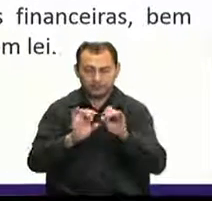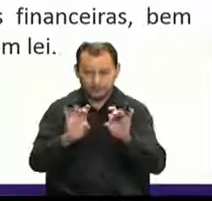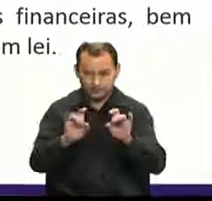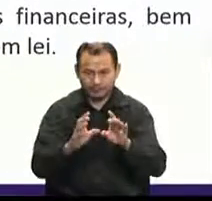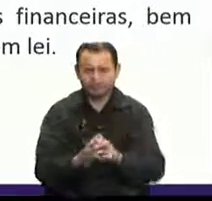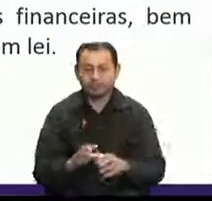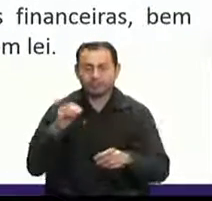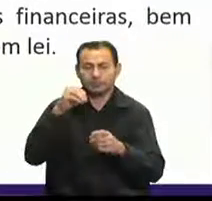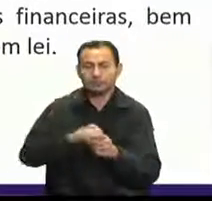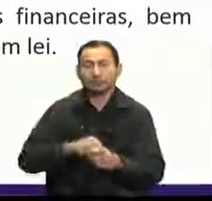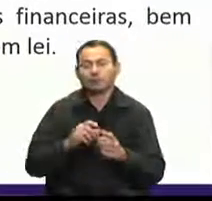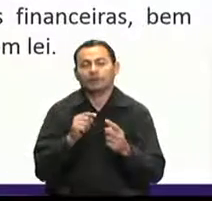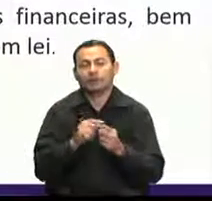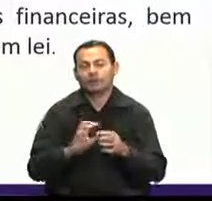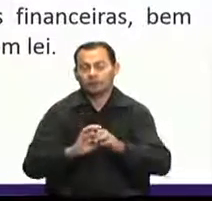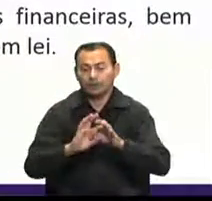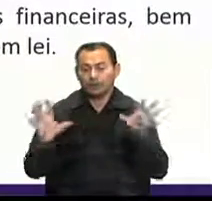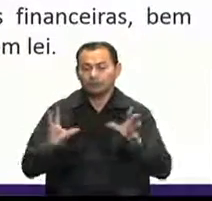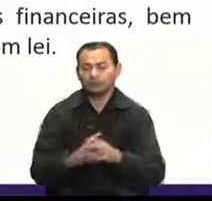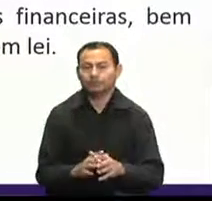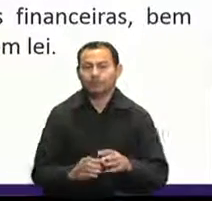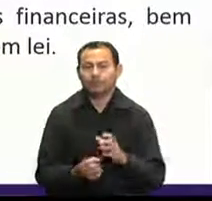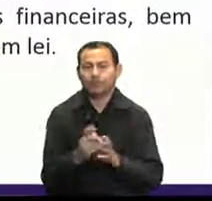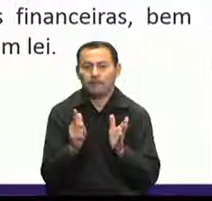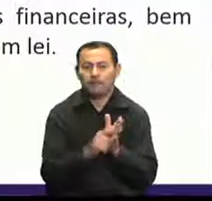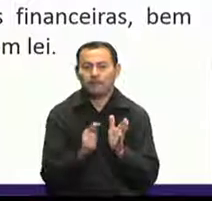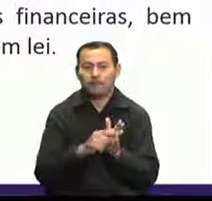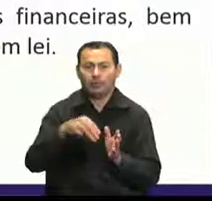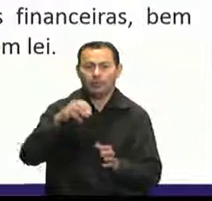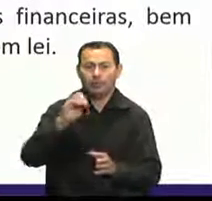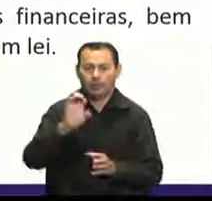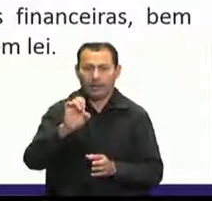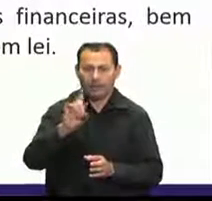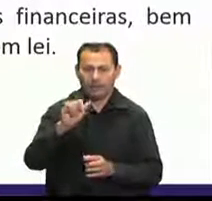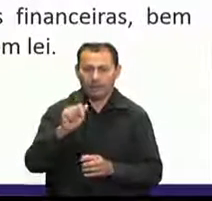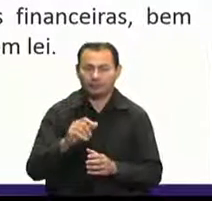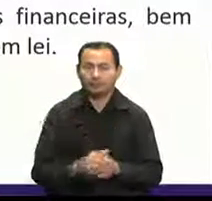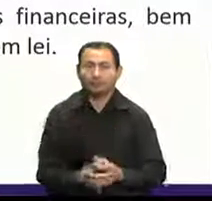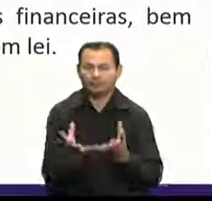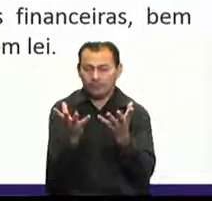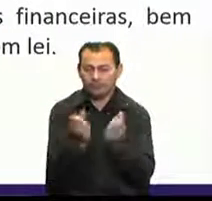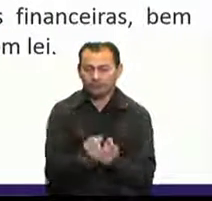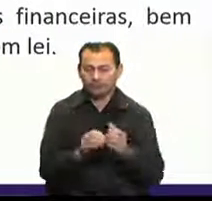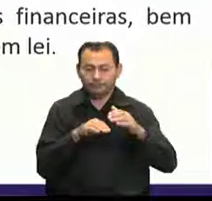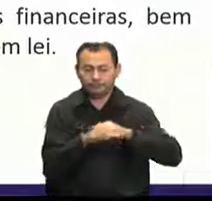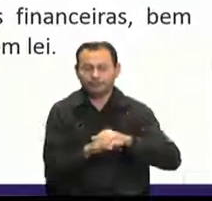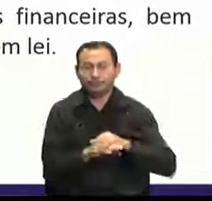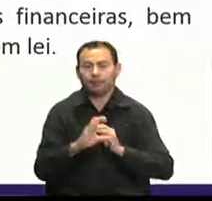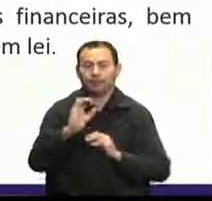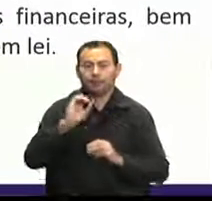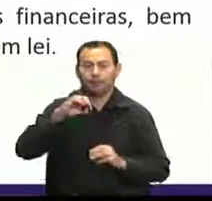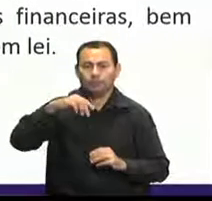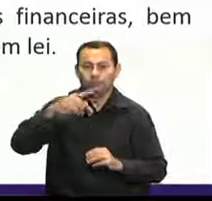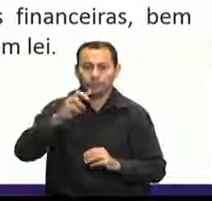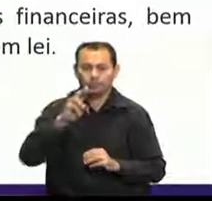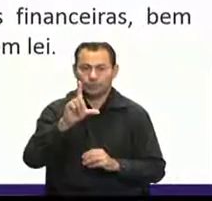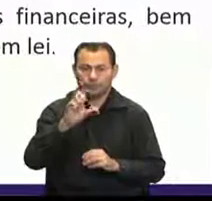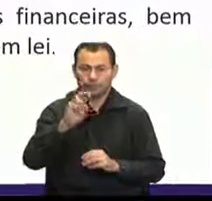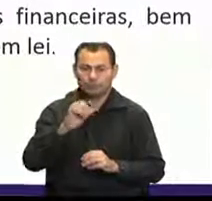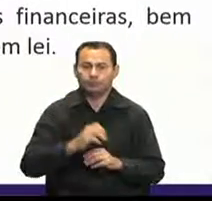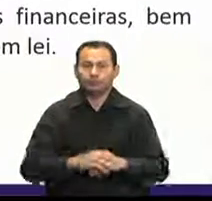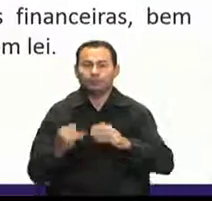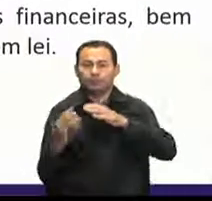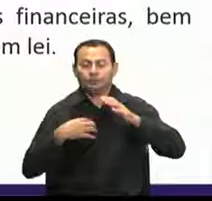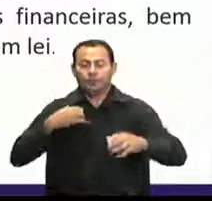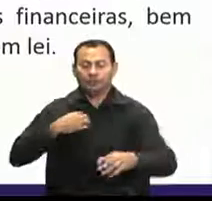emitir ou autoriza a emissão de papel-moeda receber depósitos compulsórios e voluntários